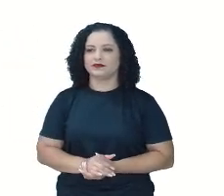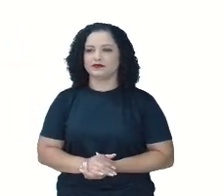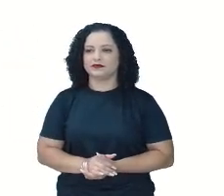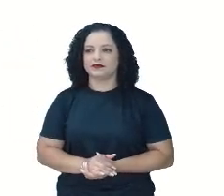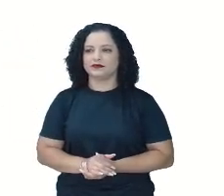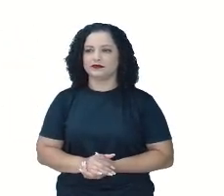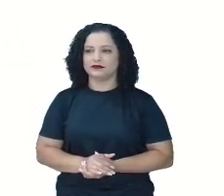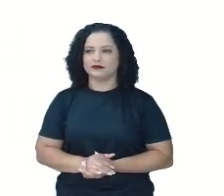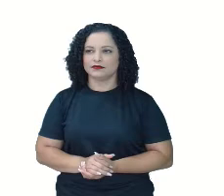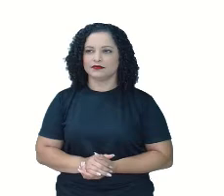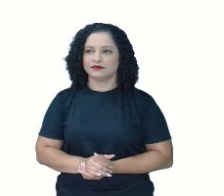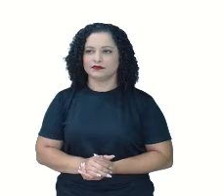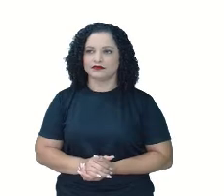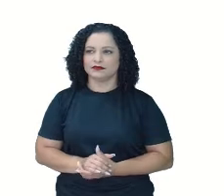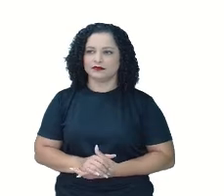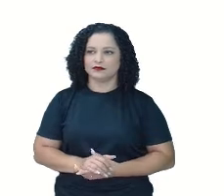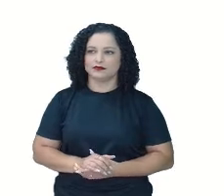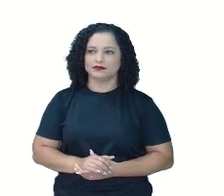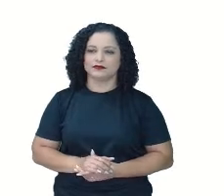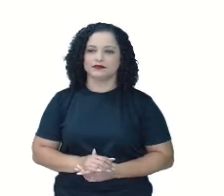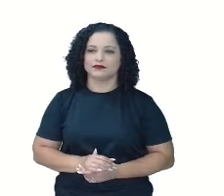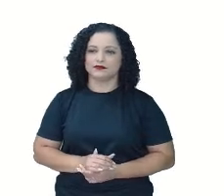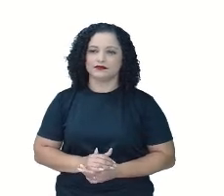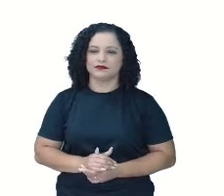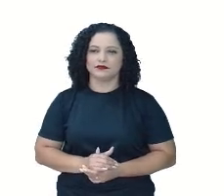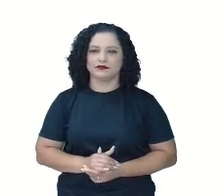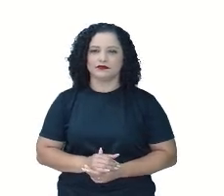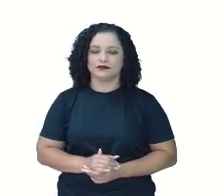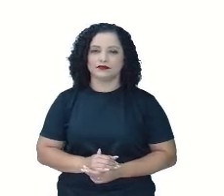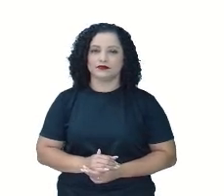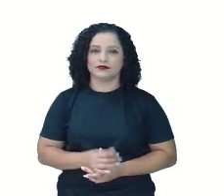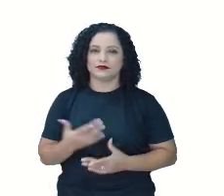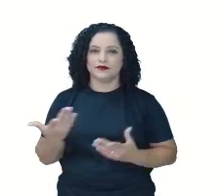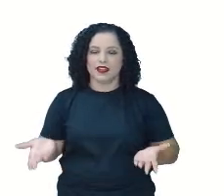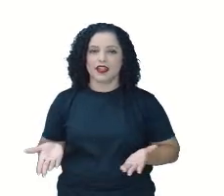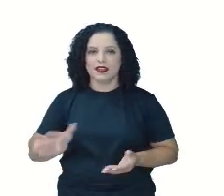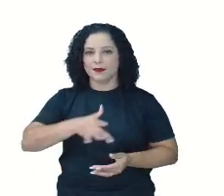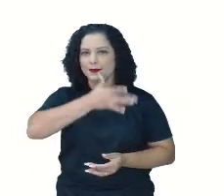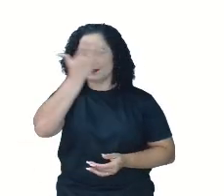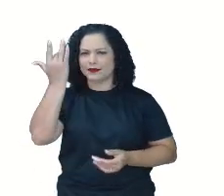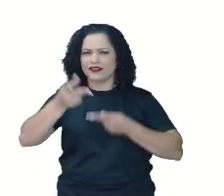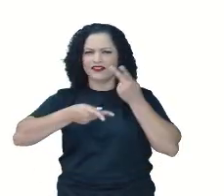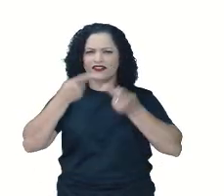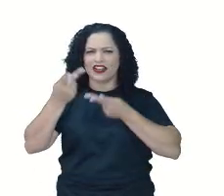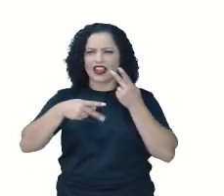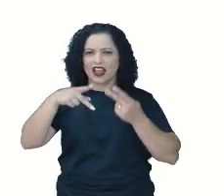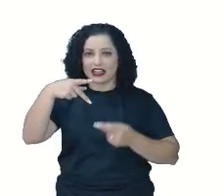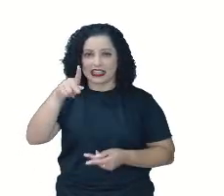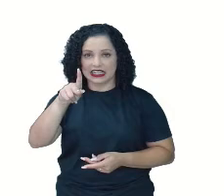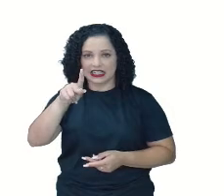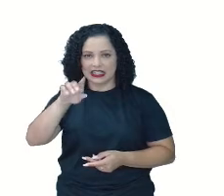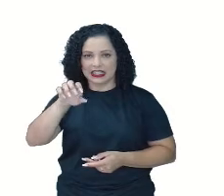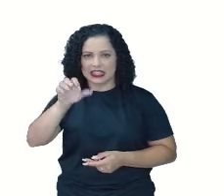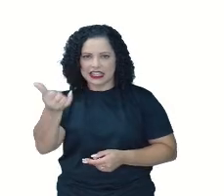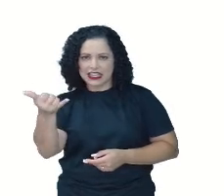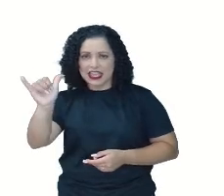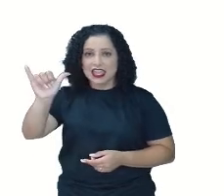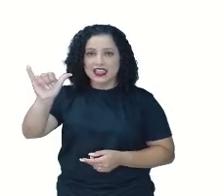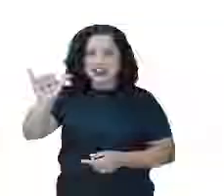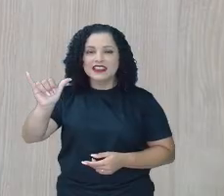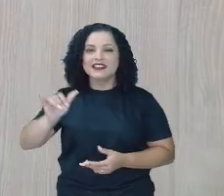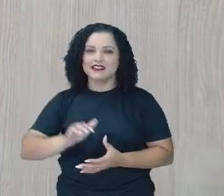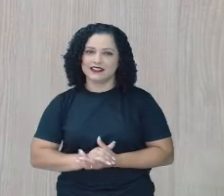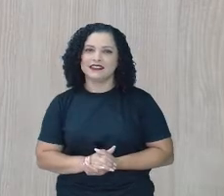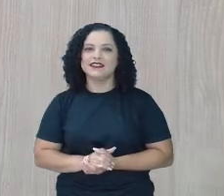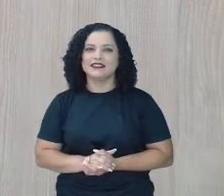falar key aqui sempre quando vê, né? Tá aí Kelly Key para ajudar a gente, né? Kelly Key, boa. Porque se escreve